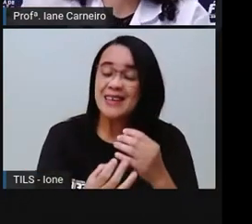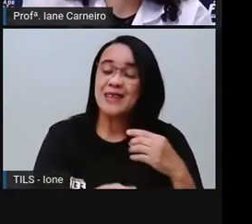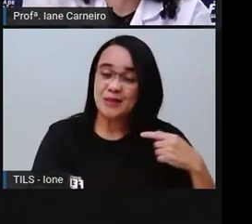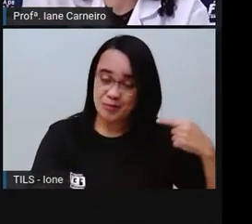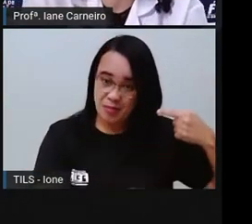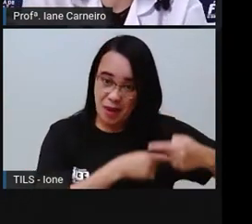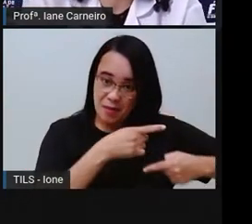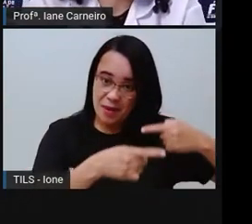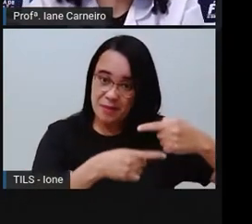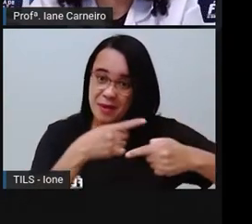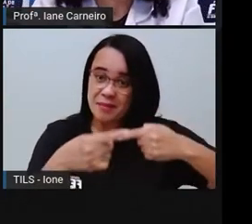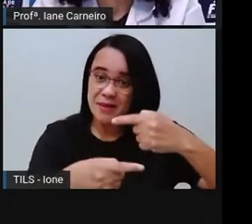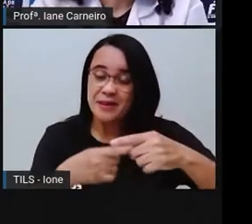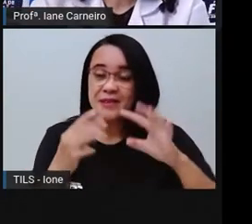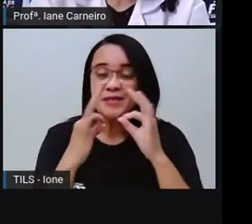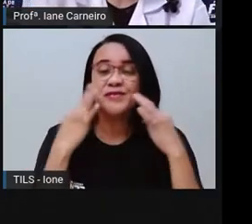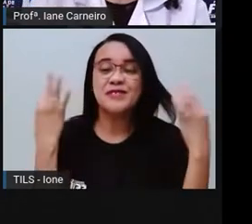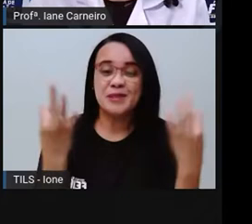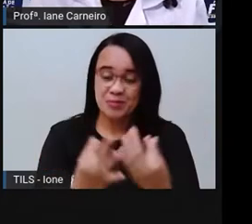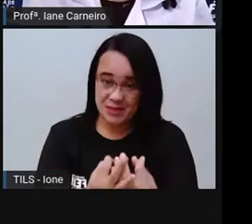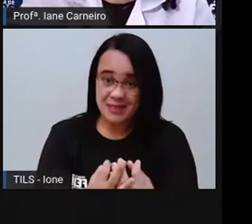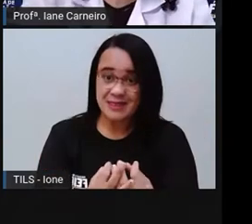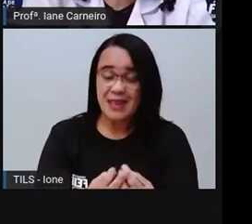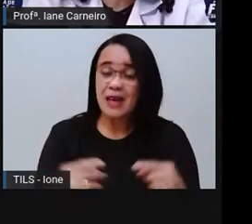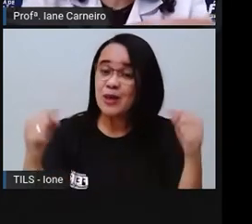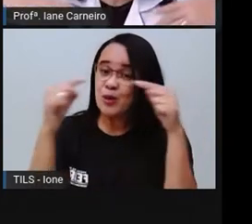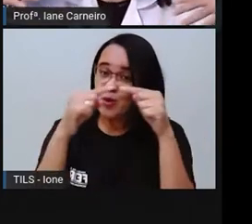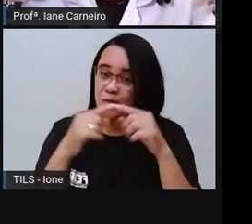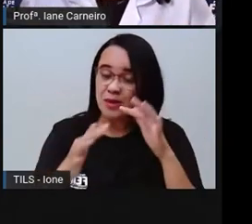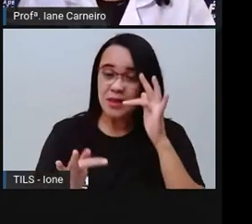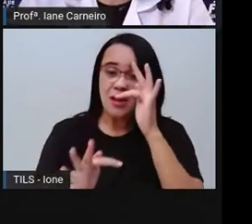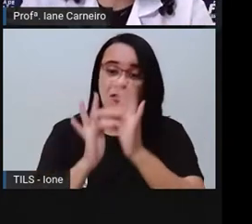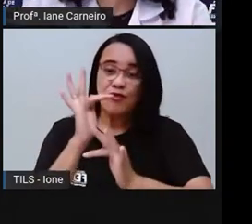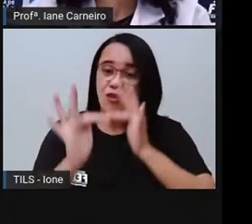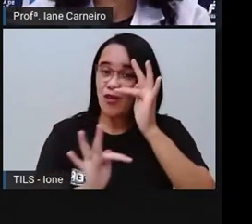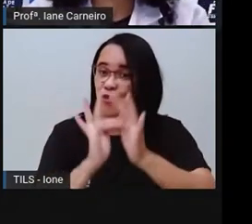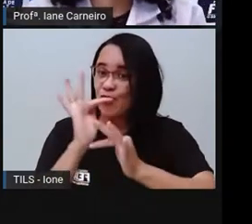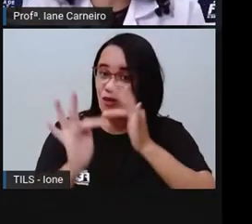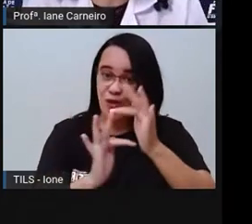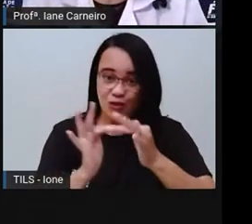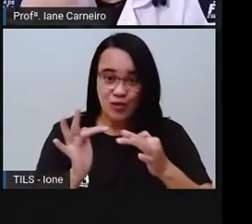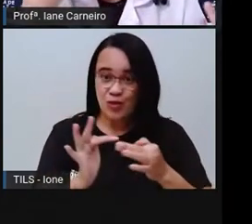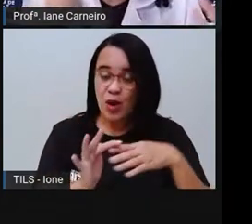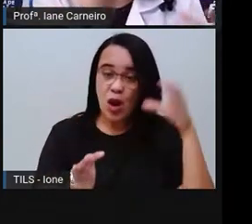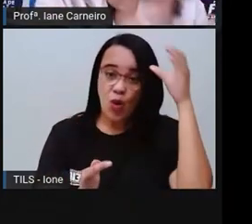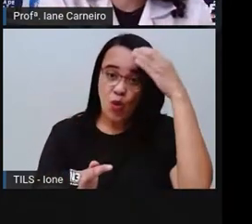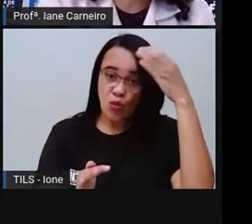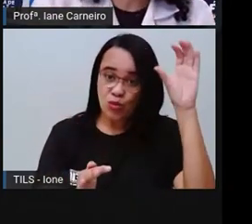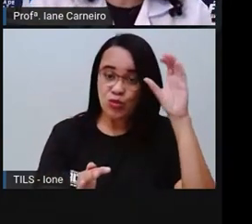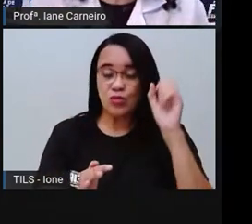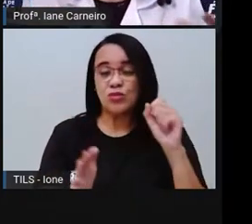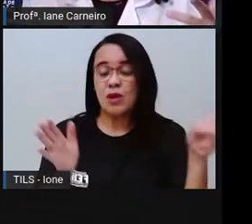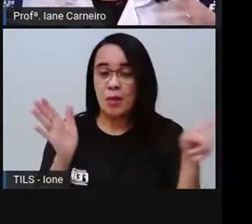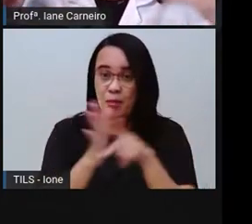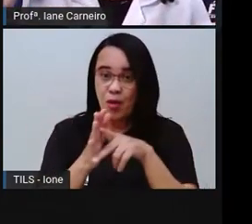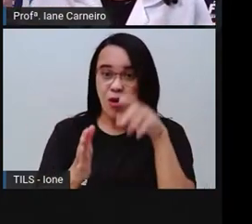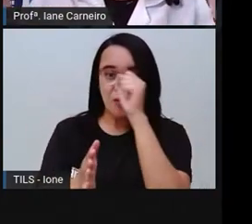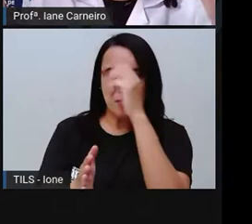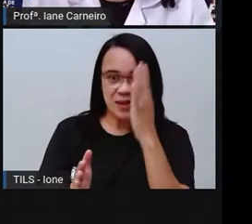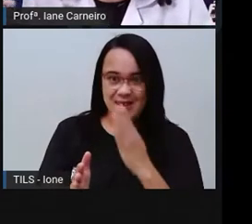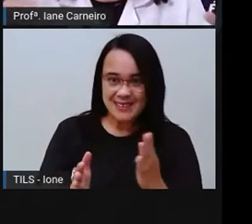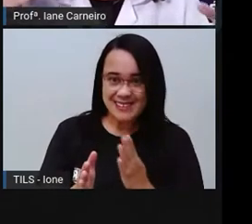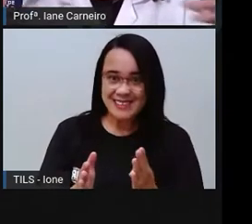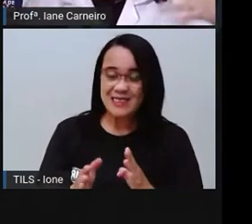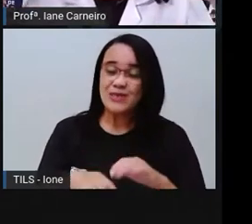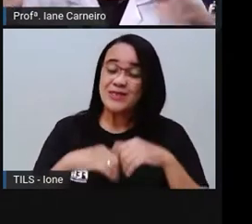elas fazem parte do nosso folclore e tá muito dentro desse ambiente infantil Não envolve brincadeiras